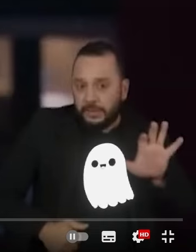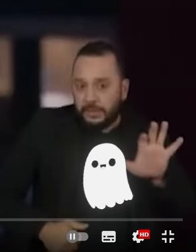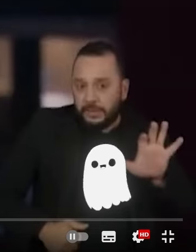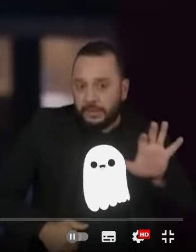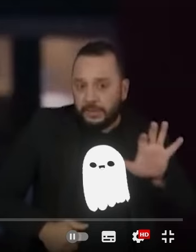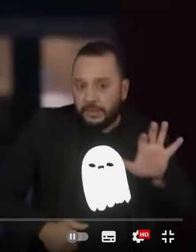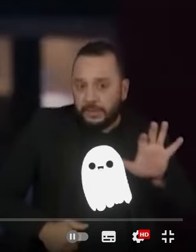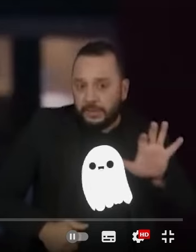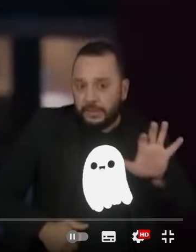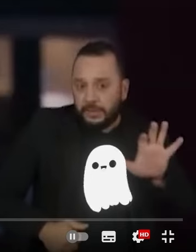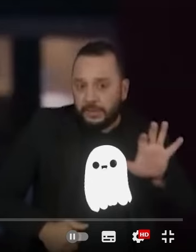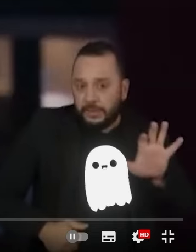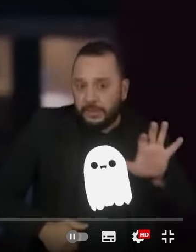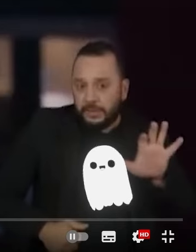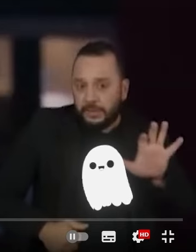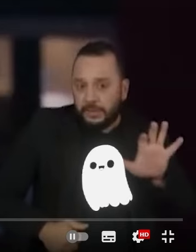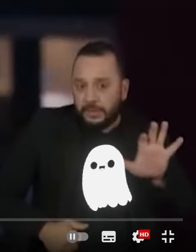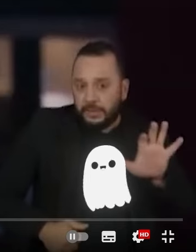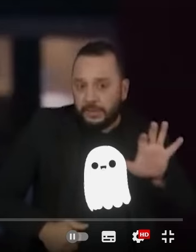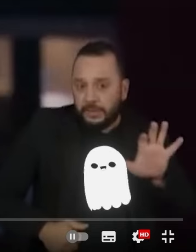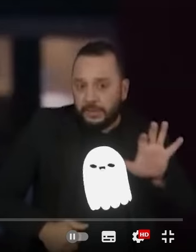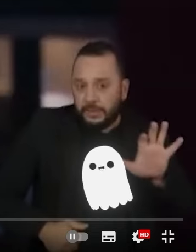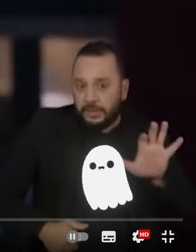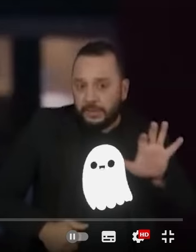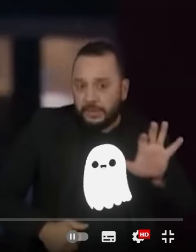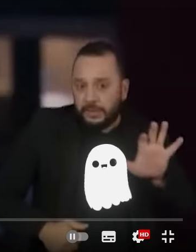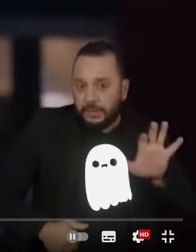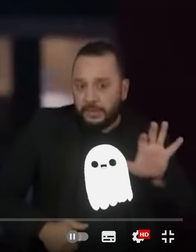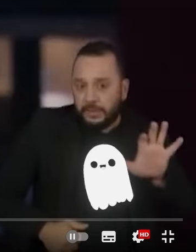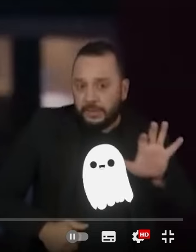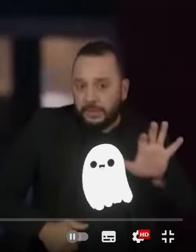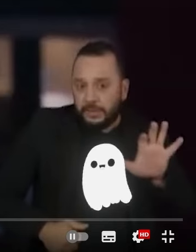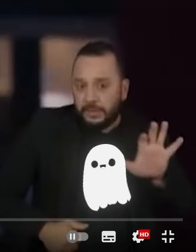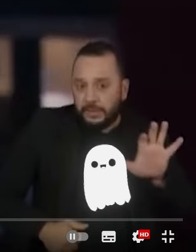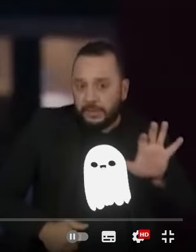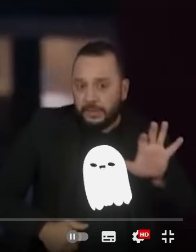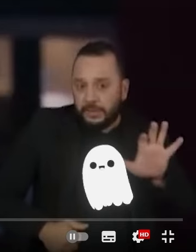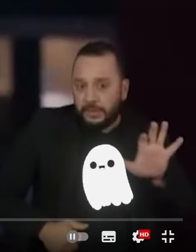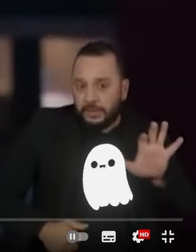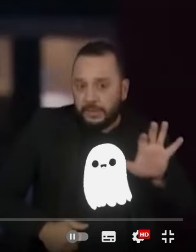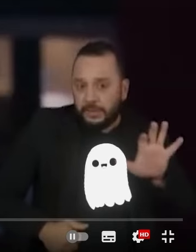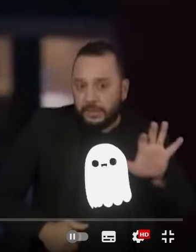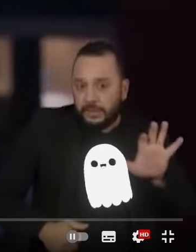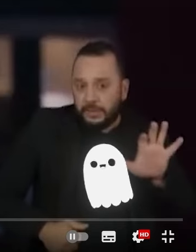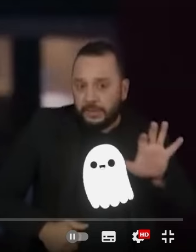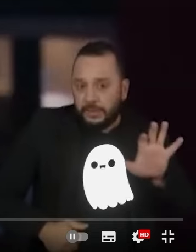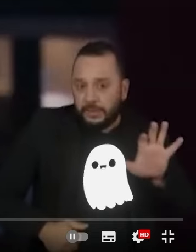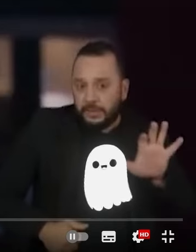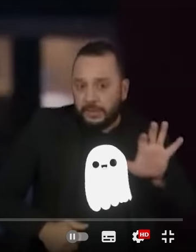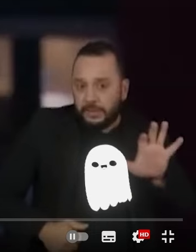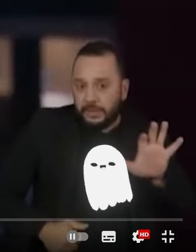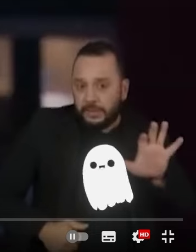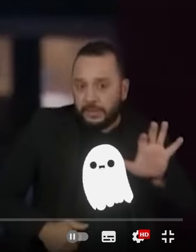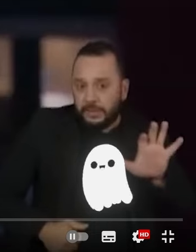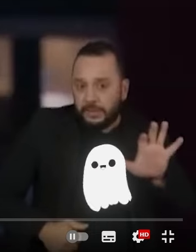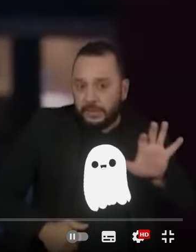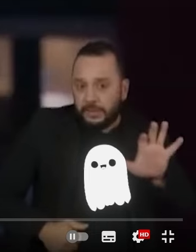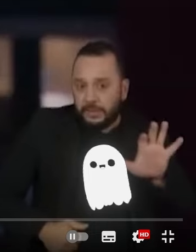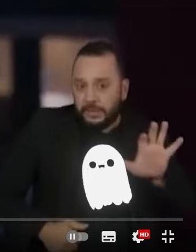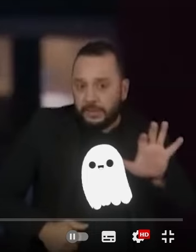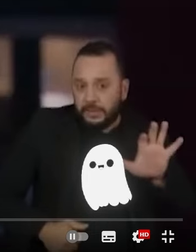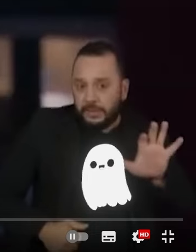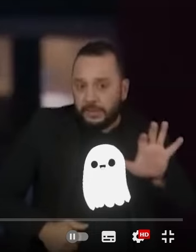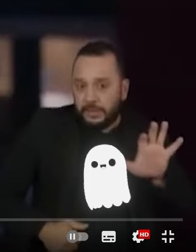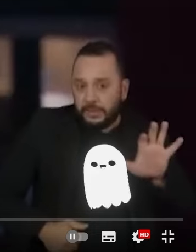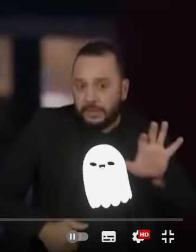eles citam Racionais. O Mano Brown não falou nada disso. O Mano Brown não lançou um Alguém Responda Essas Pessoas